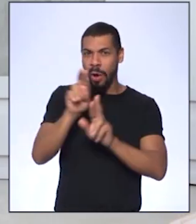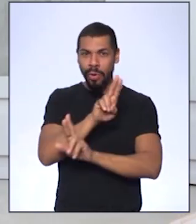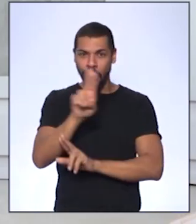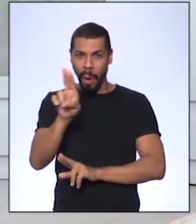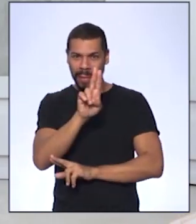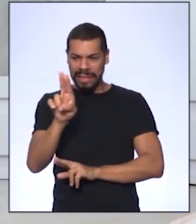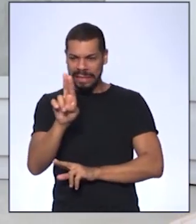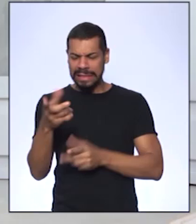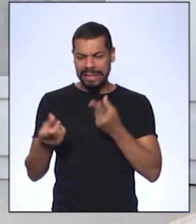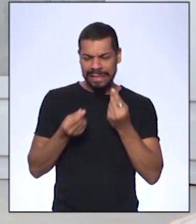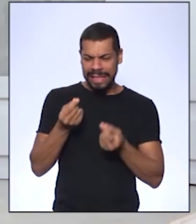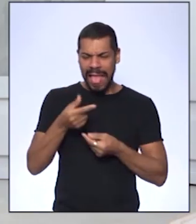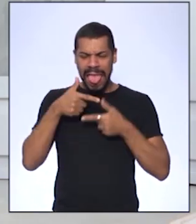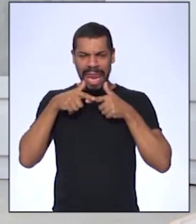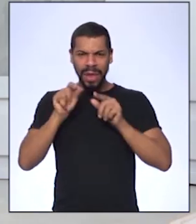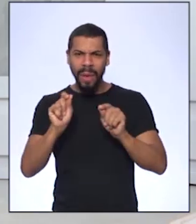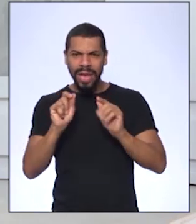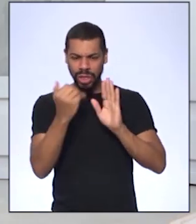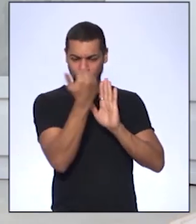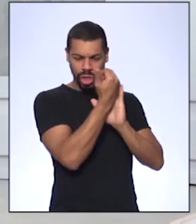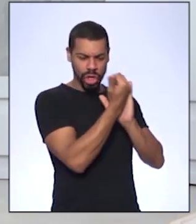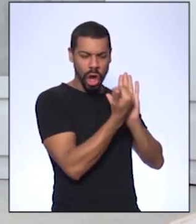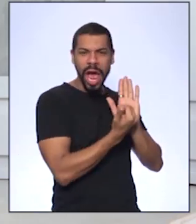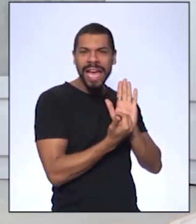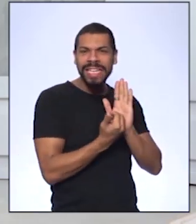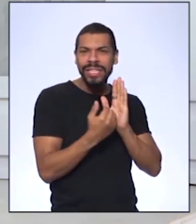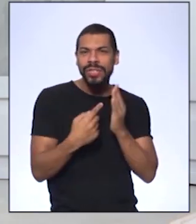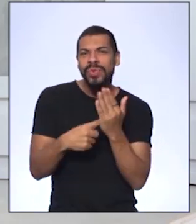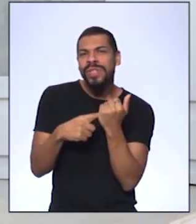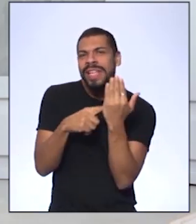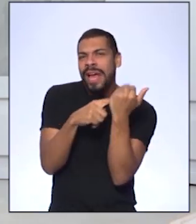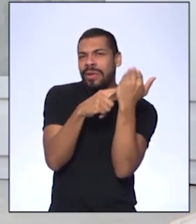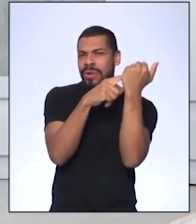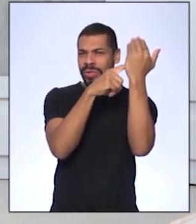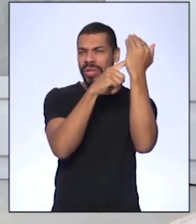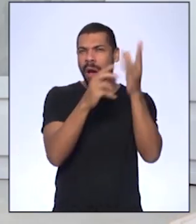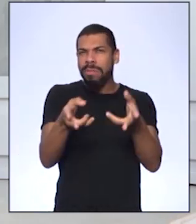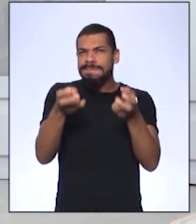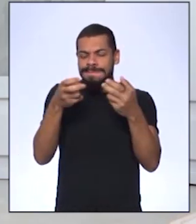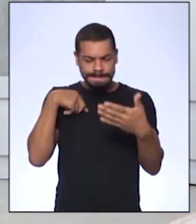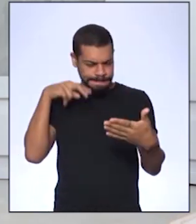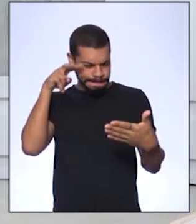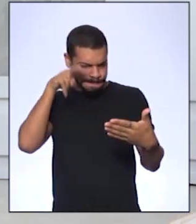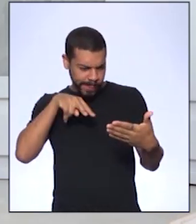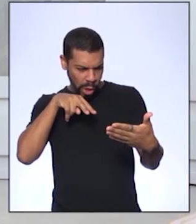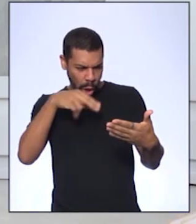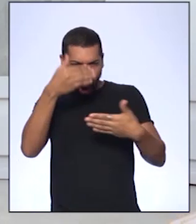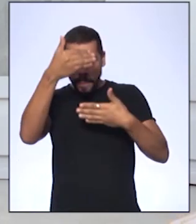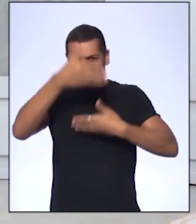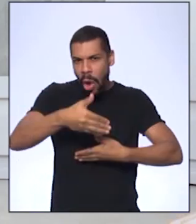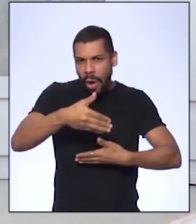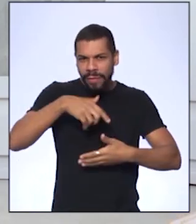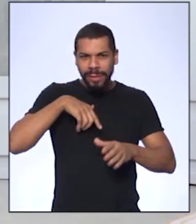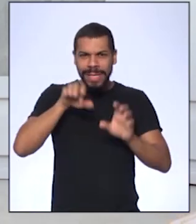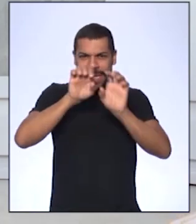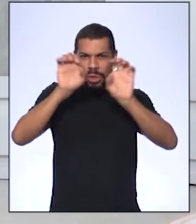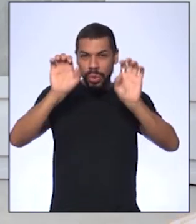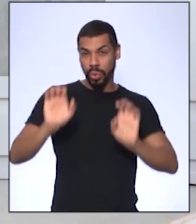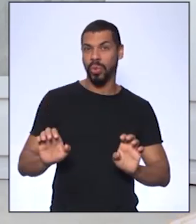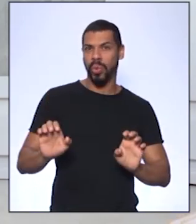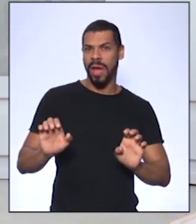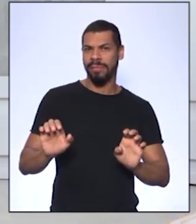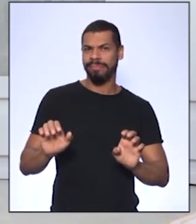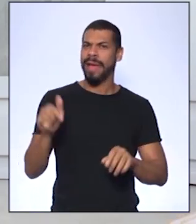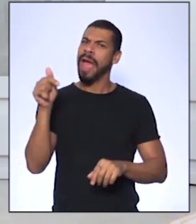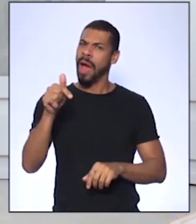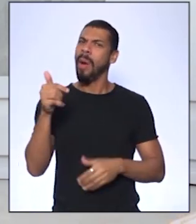diferente: linguagens, códigos e suas tecnologias. Então, quando se olha para uma prova que tenha essa estrutura, é